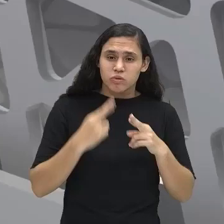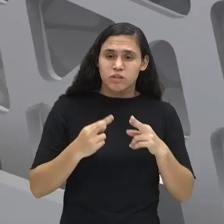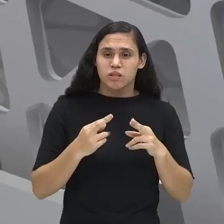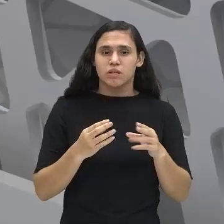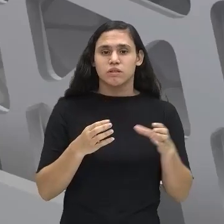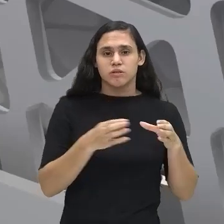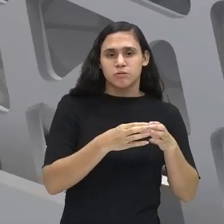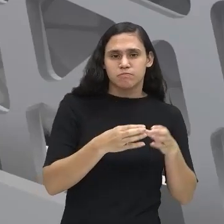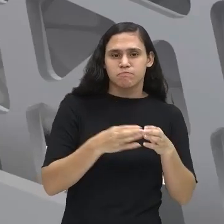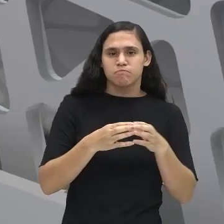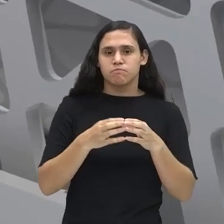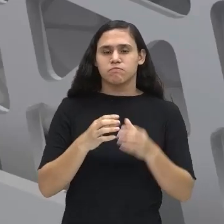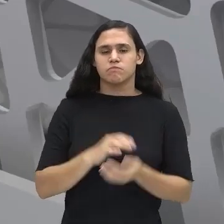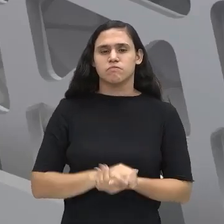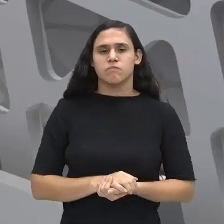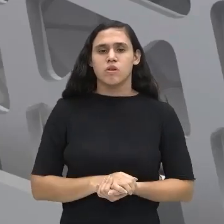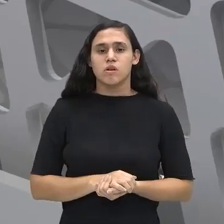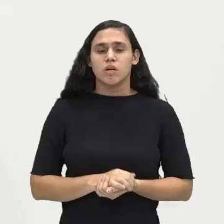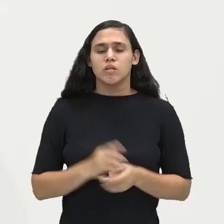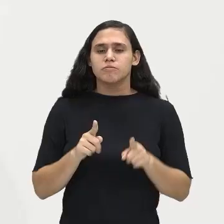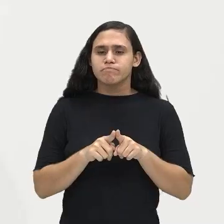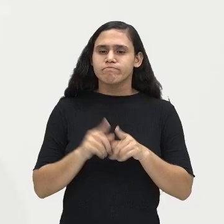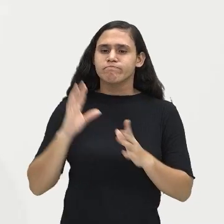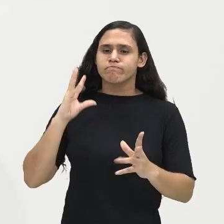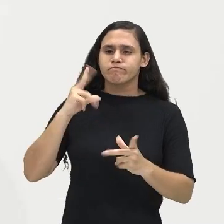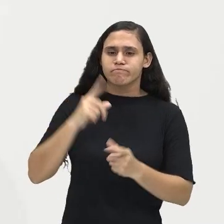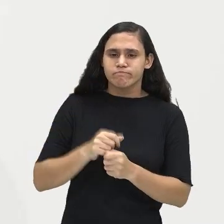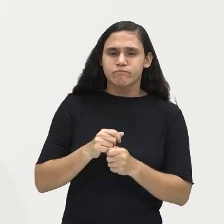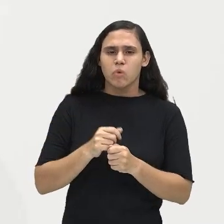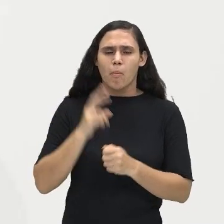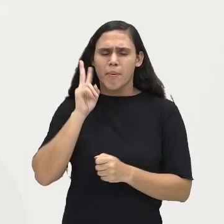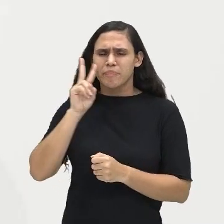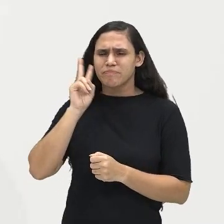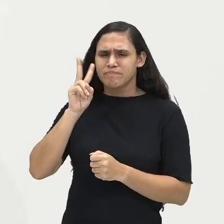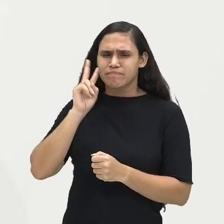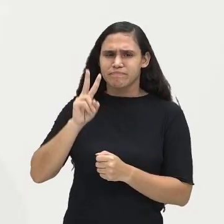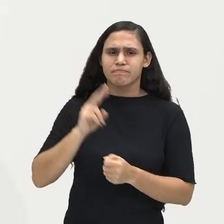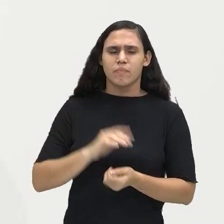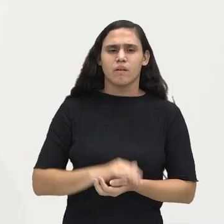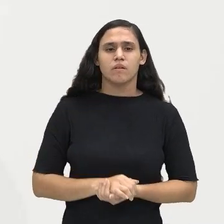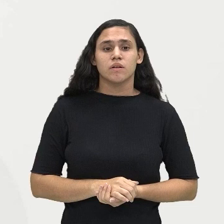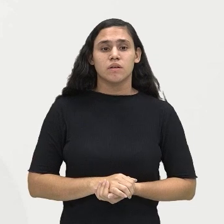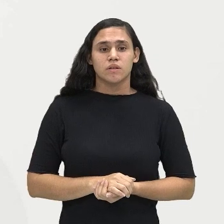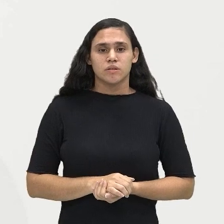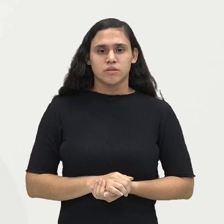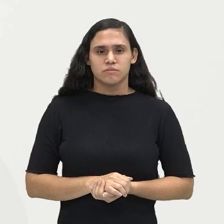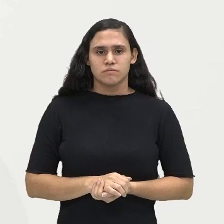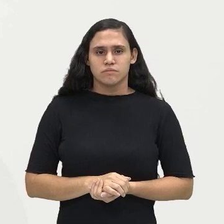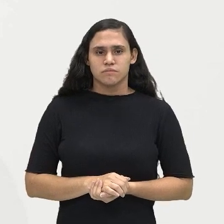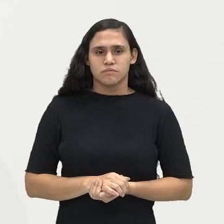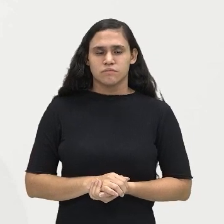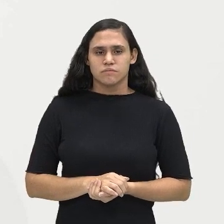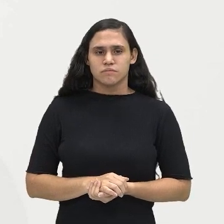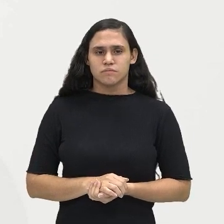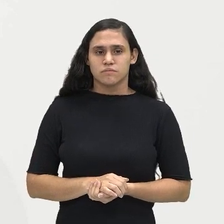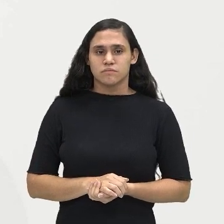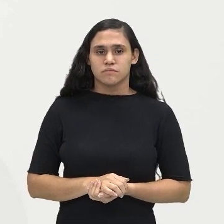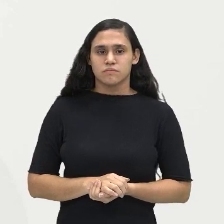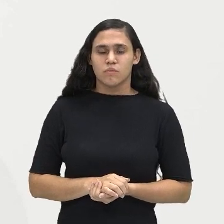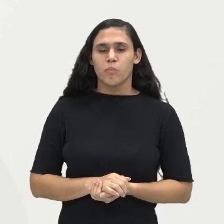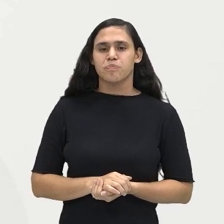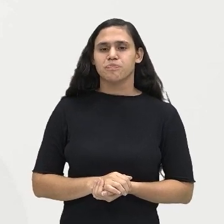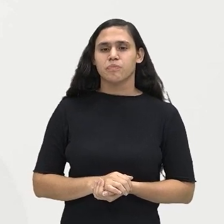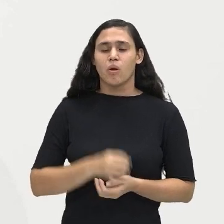legal? Então a gente tem aqui um resumo para a gente relembrar aí as operações. Bom, se tratando de